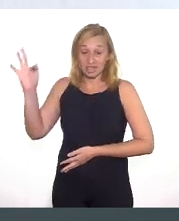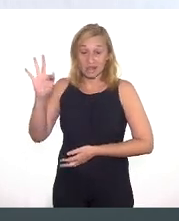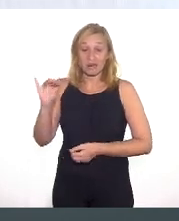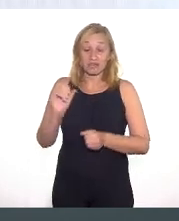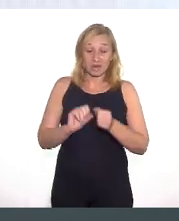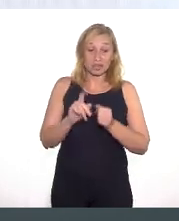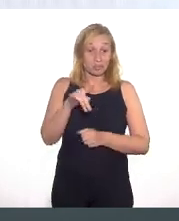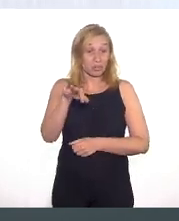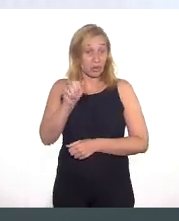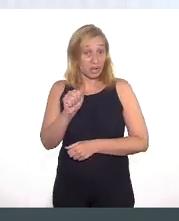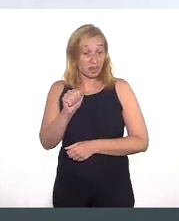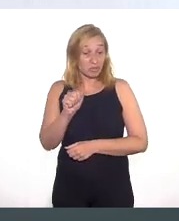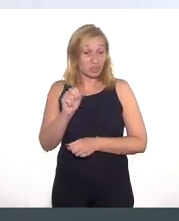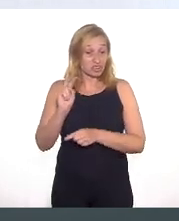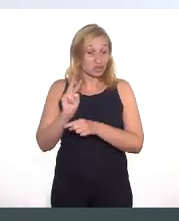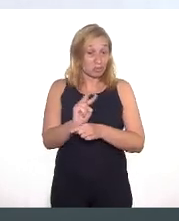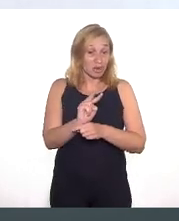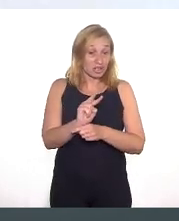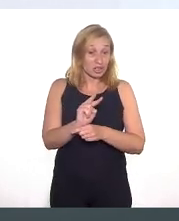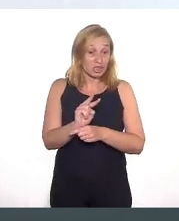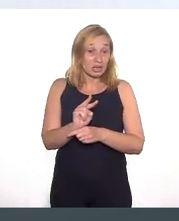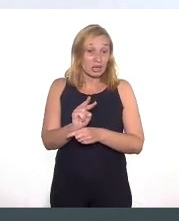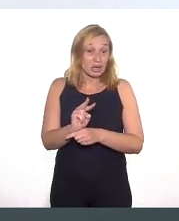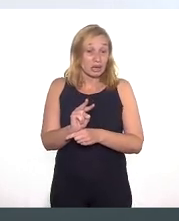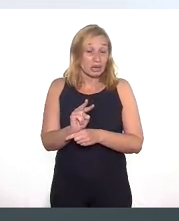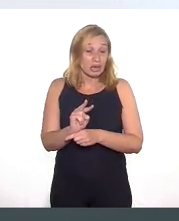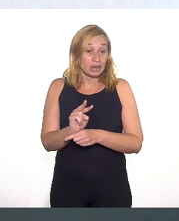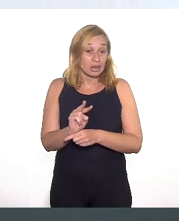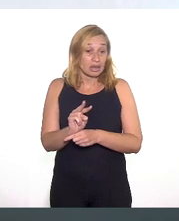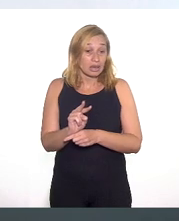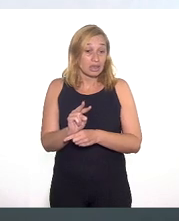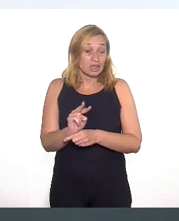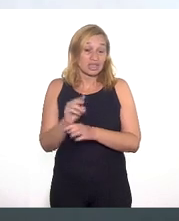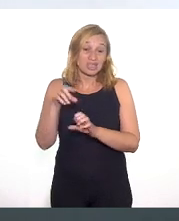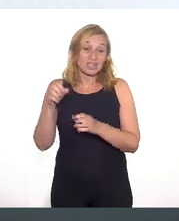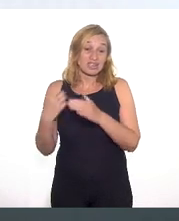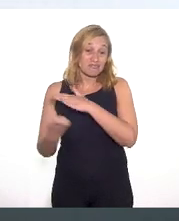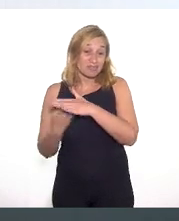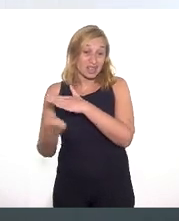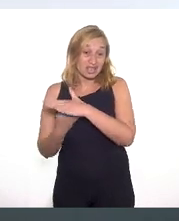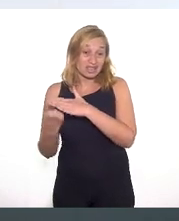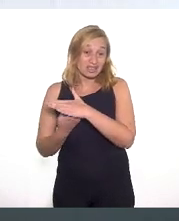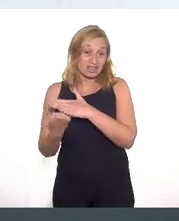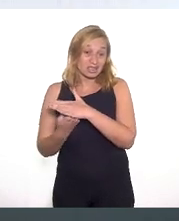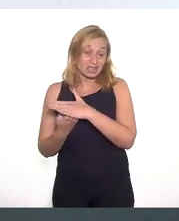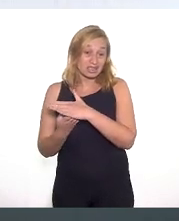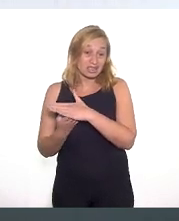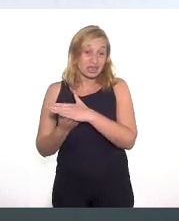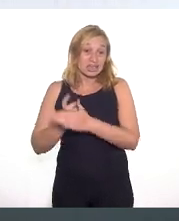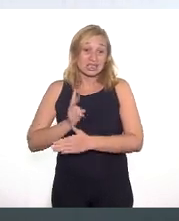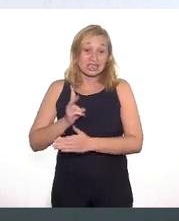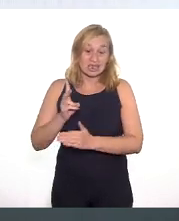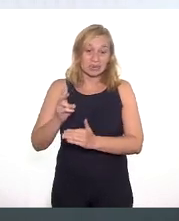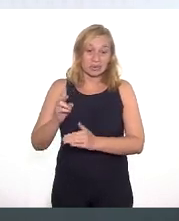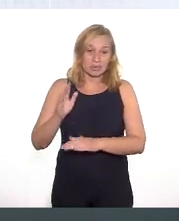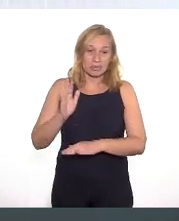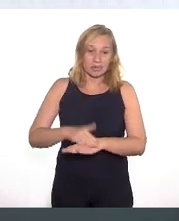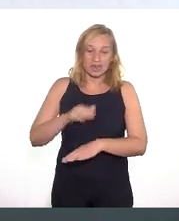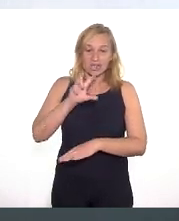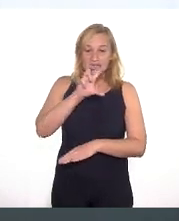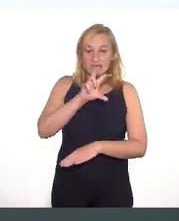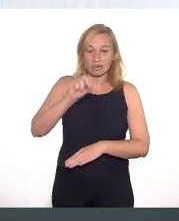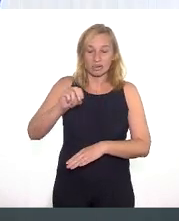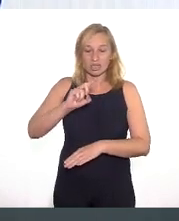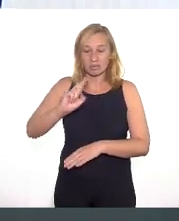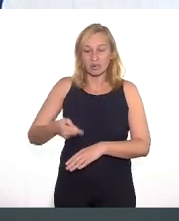exitoso de empréstimos para empresas, mas sempre acima de R$50 mil. E eu